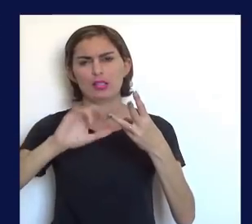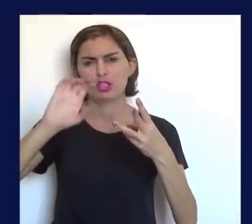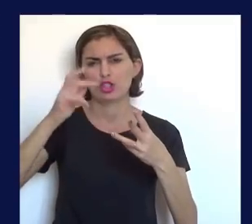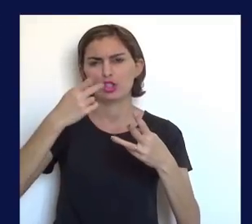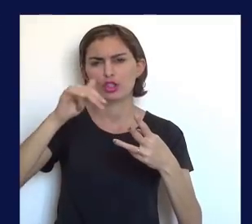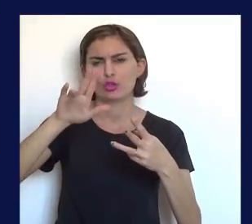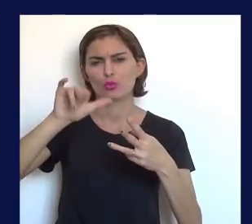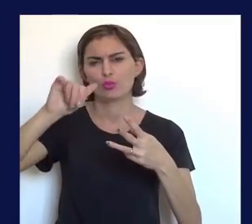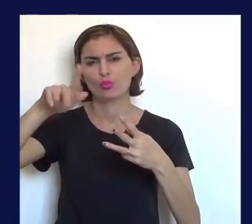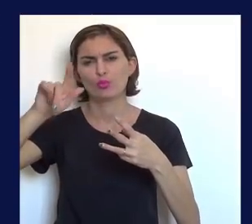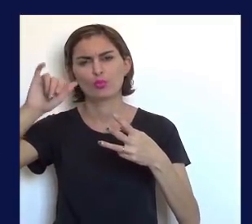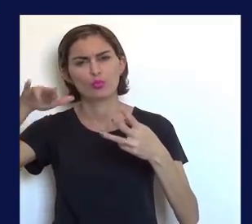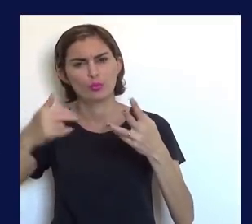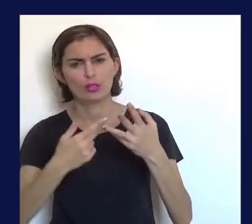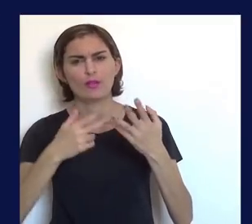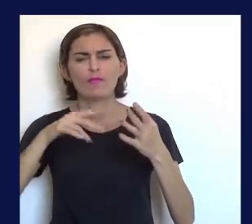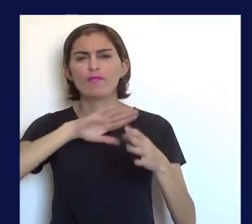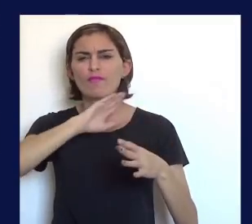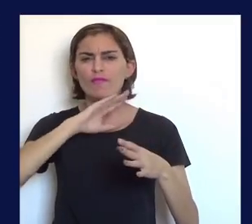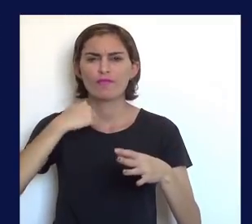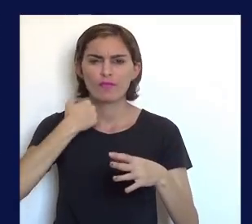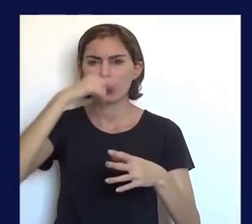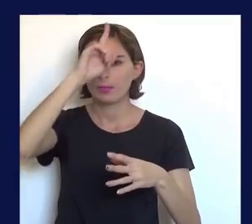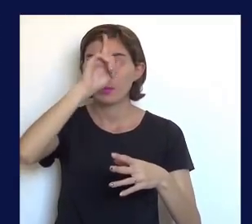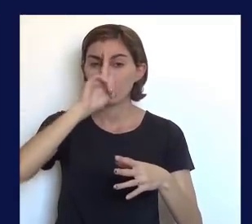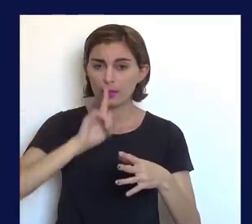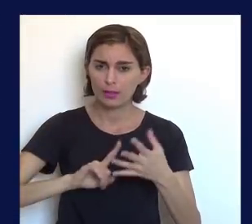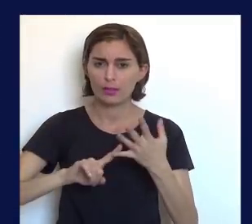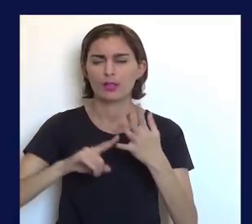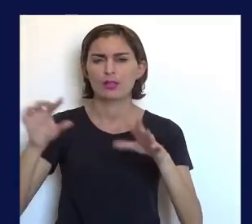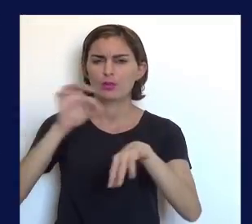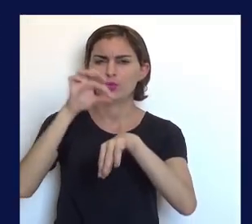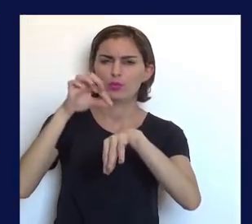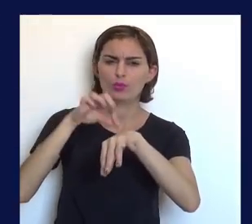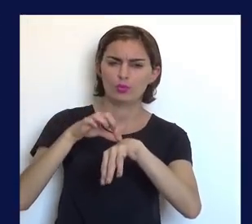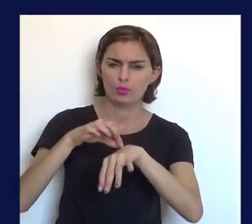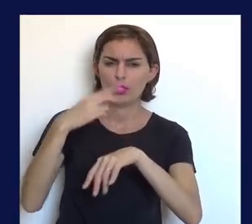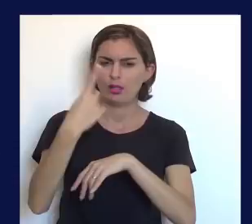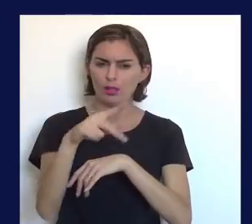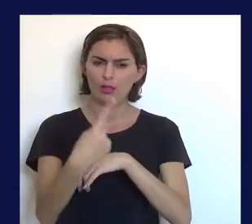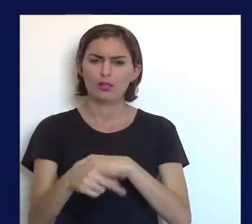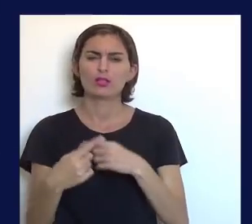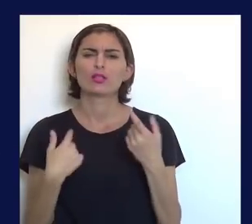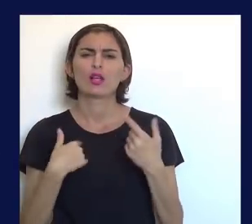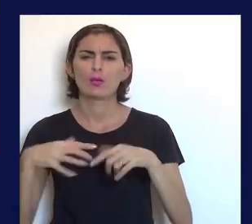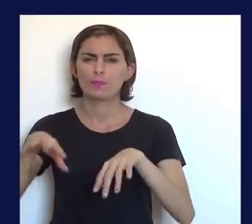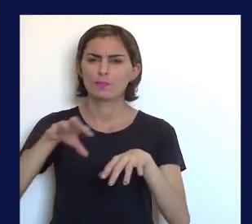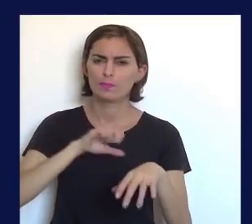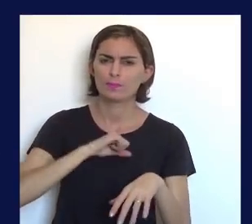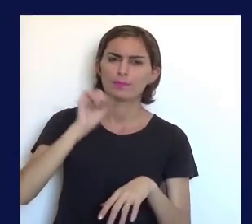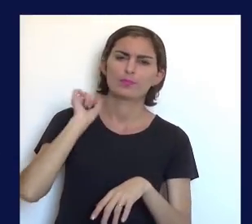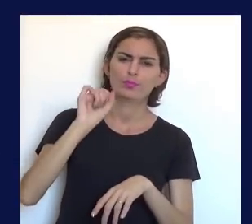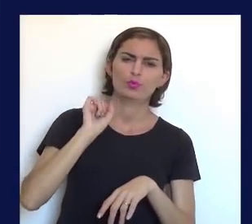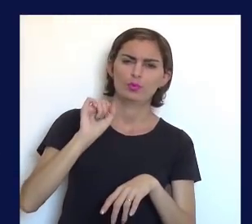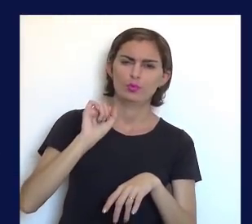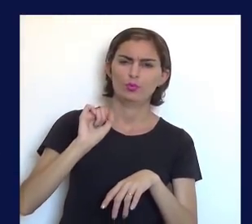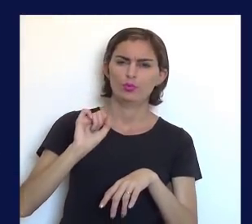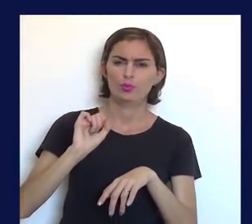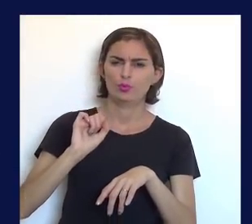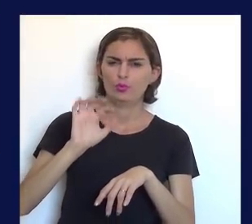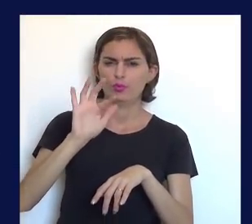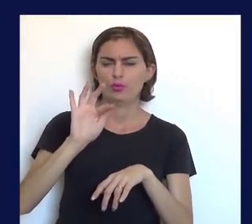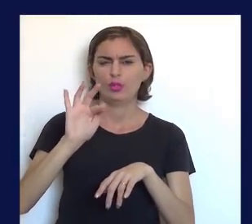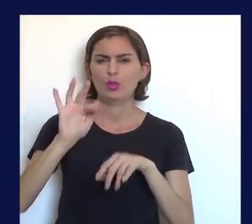a febre amarela, denominada urbana. Mosquito Culex, esse é o transmissor